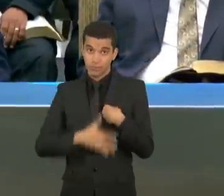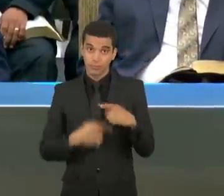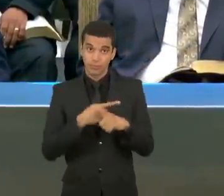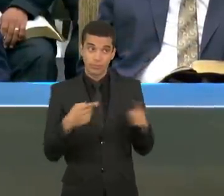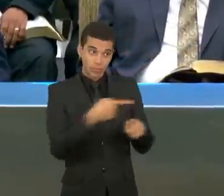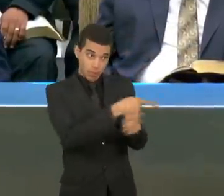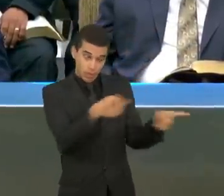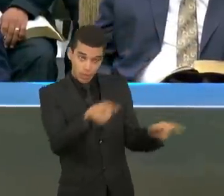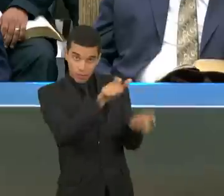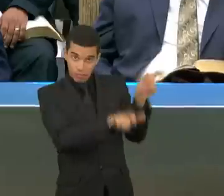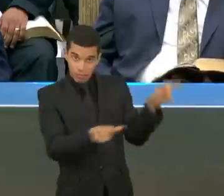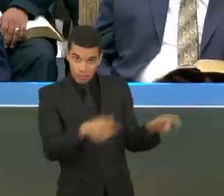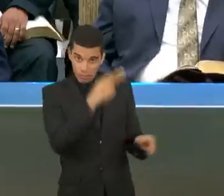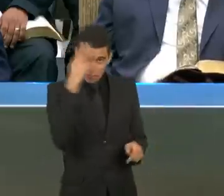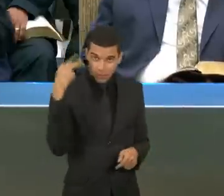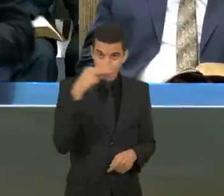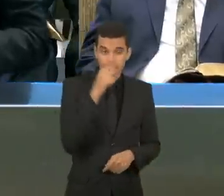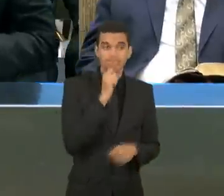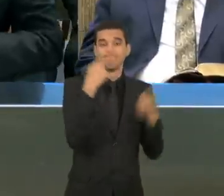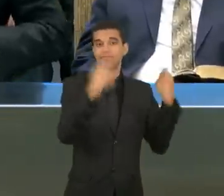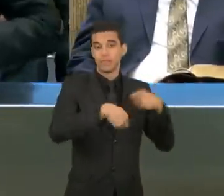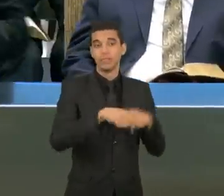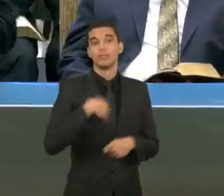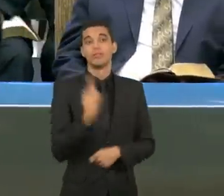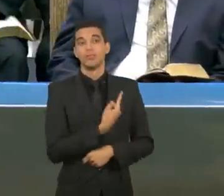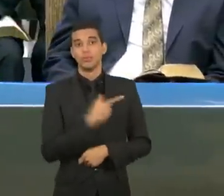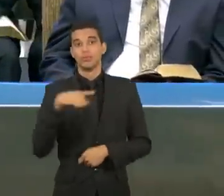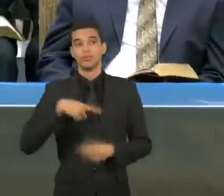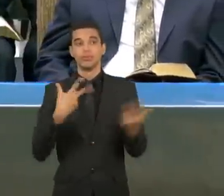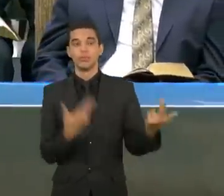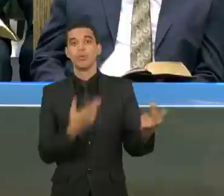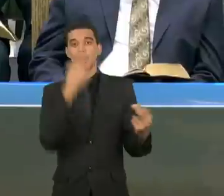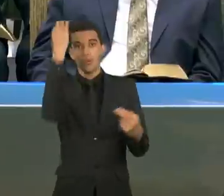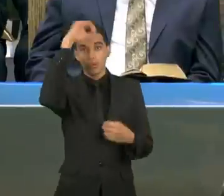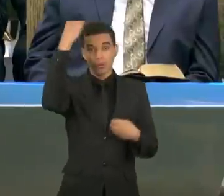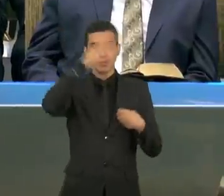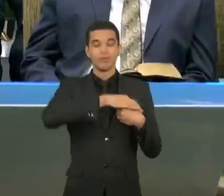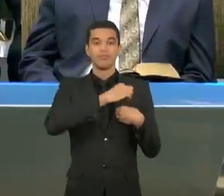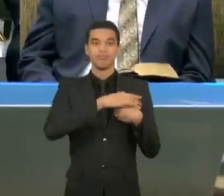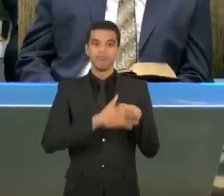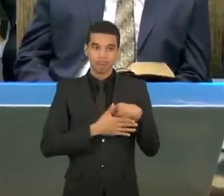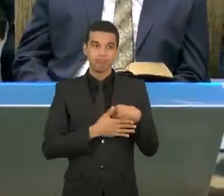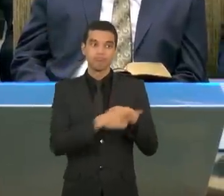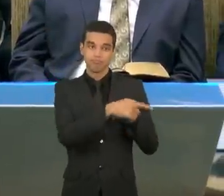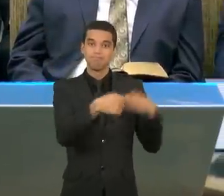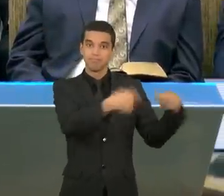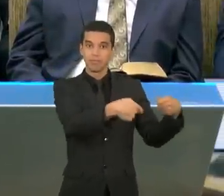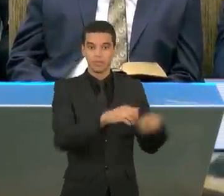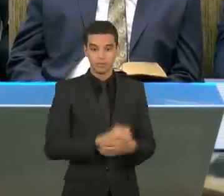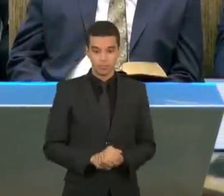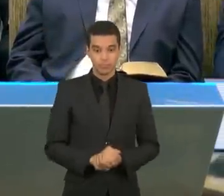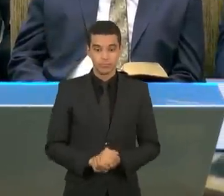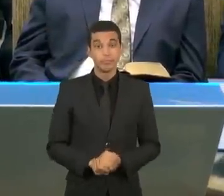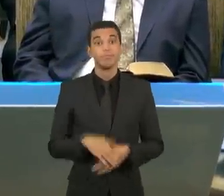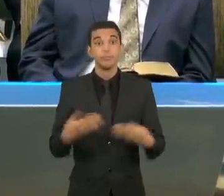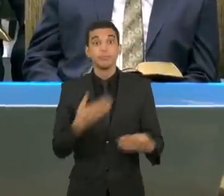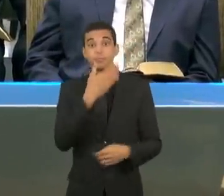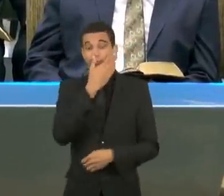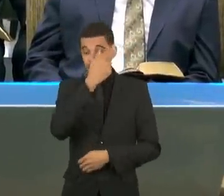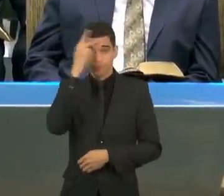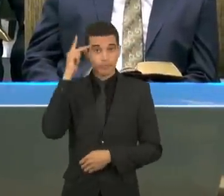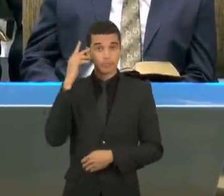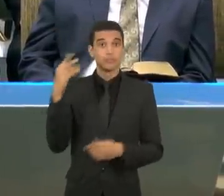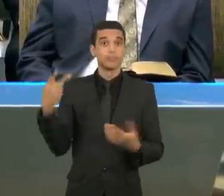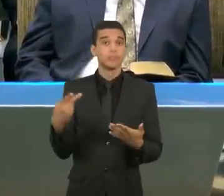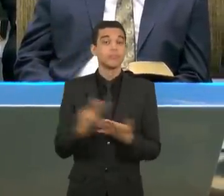Diga amém. Amém. Amém. Então, queridos, o pecado fez o homem perder o elo com o Criador.